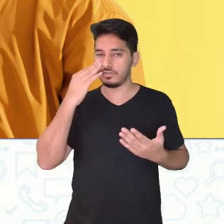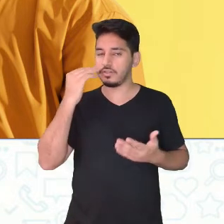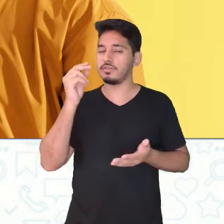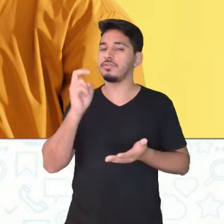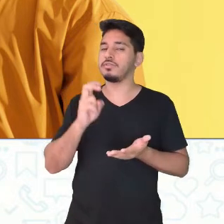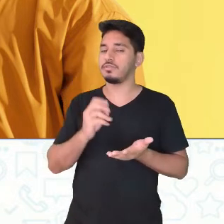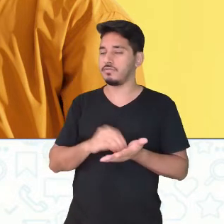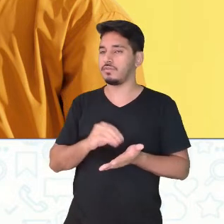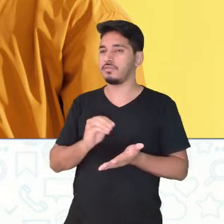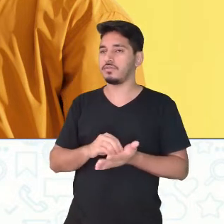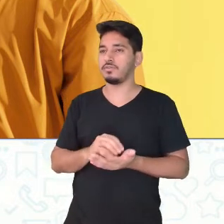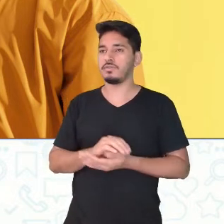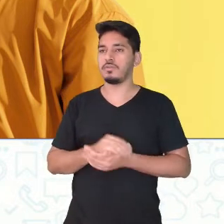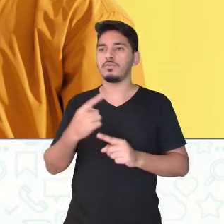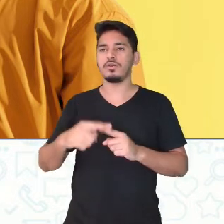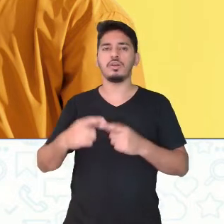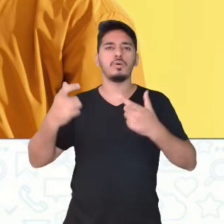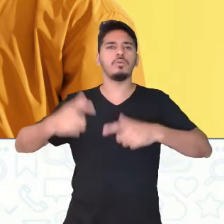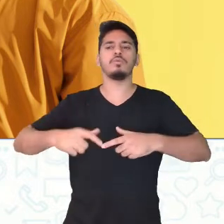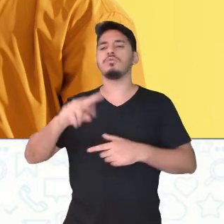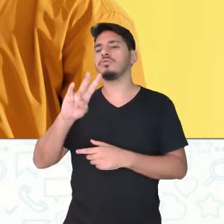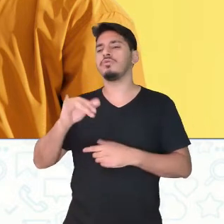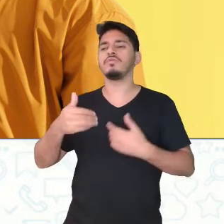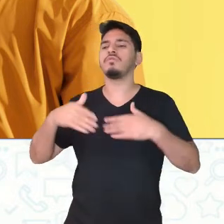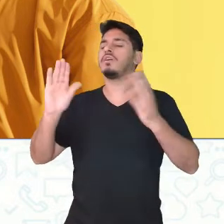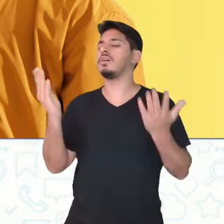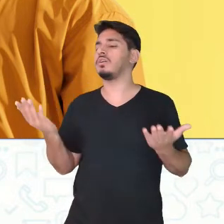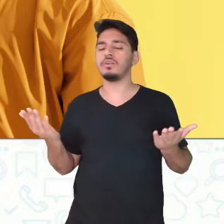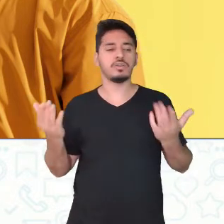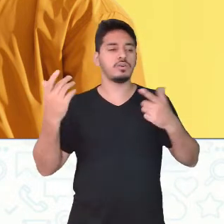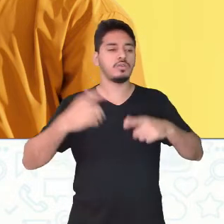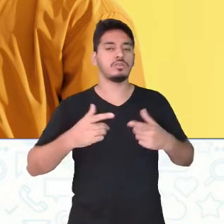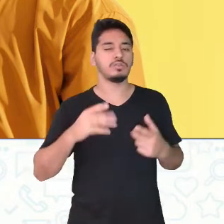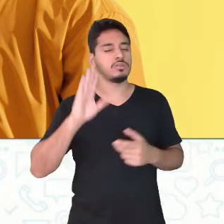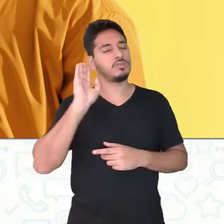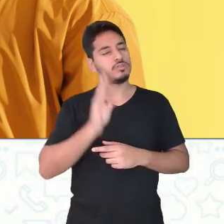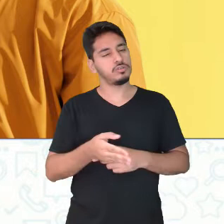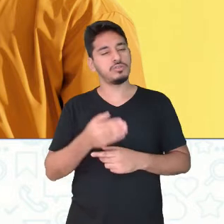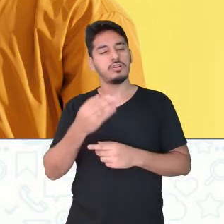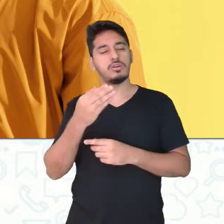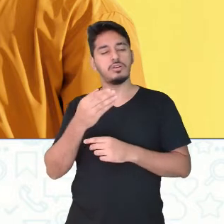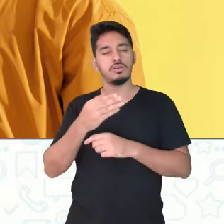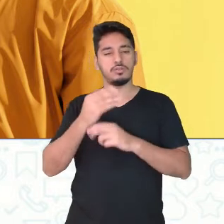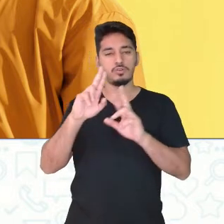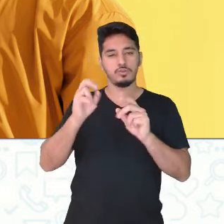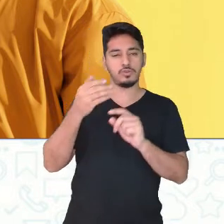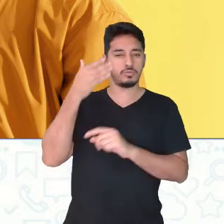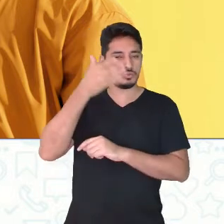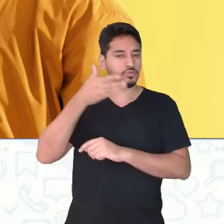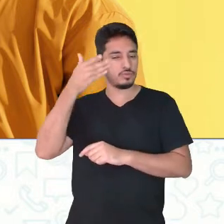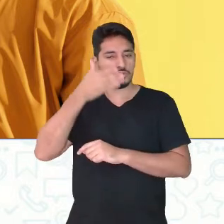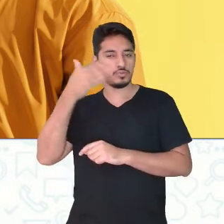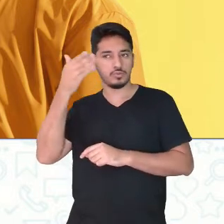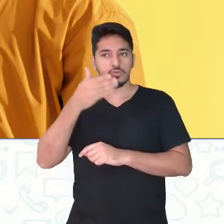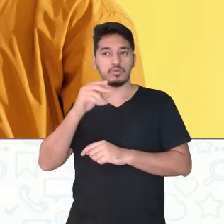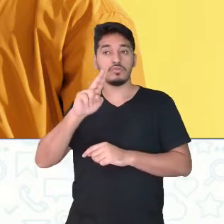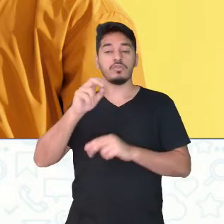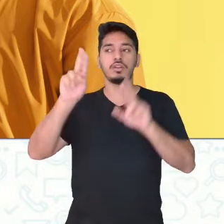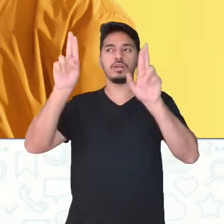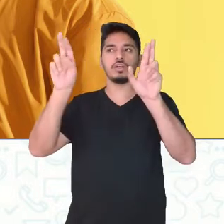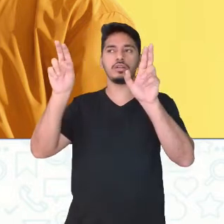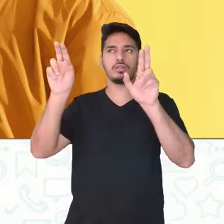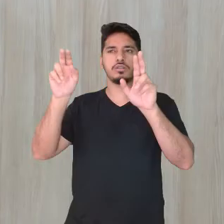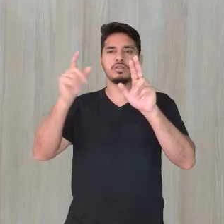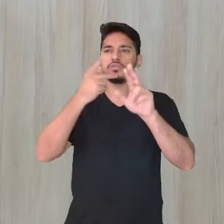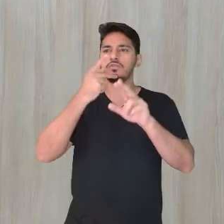coisa. Porque aonde você vai, a gente já estudou aqui sobre discurso direto. A gente sabe que quando Sim. aparece aspas, é alguém falando. Então, está